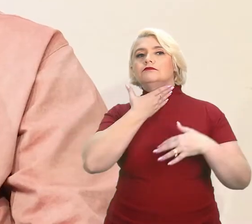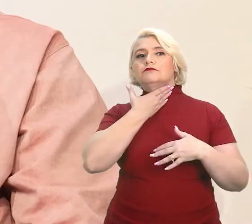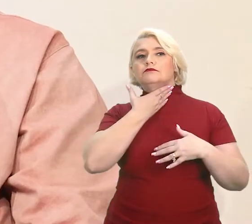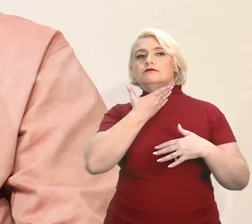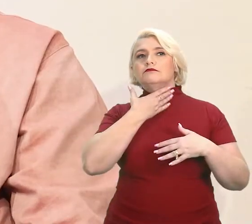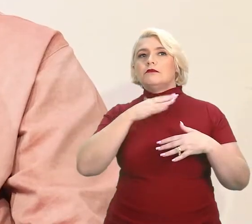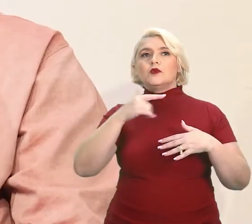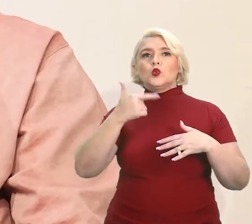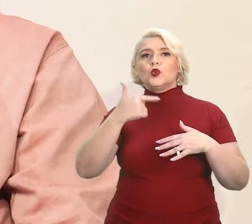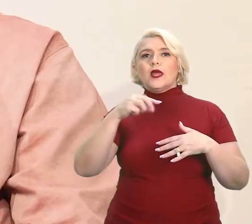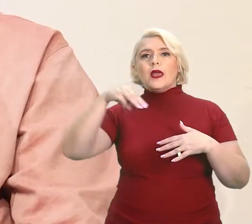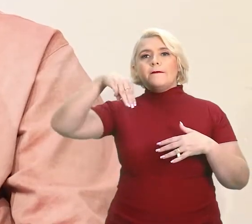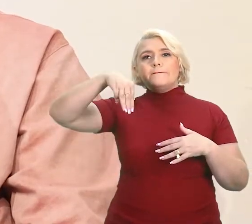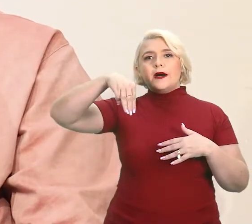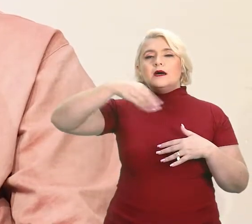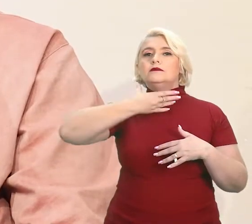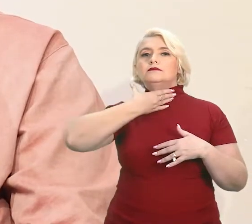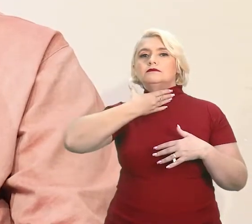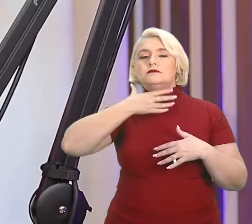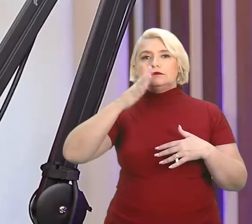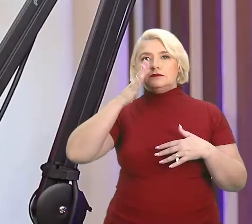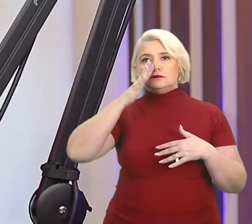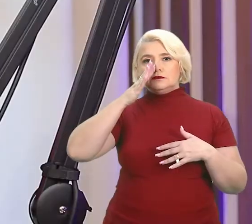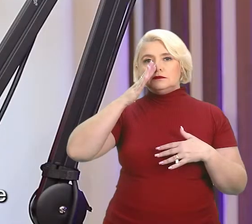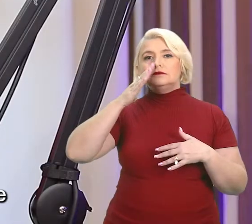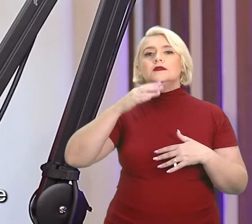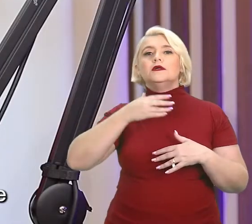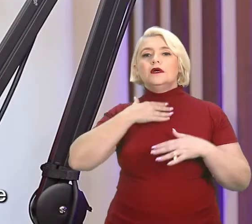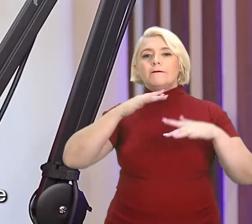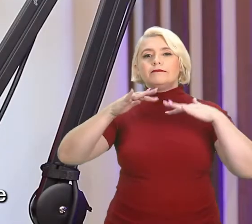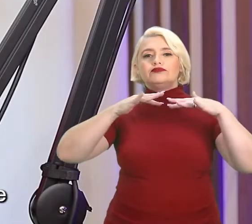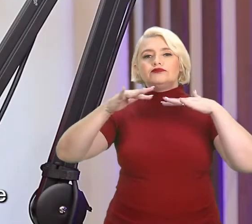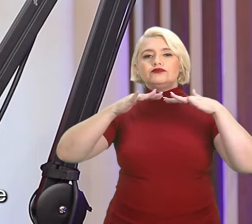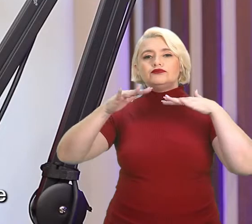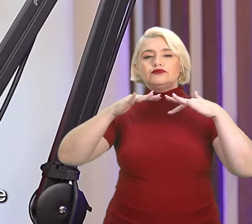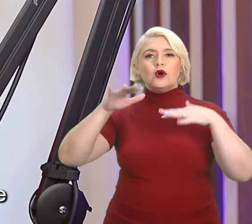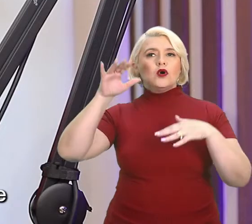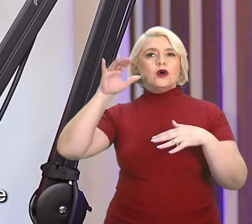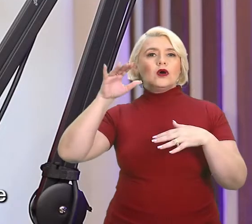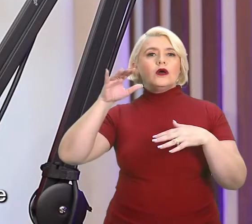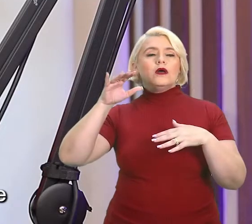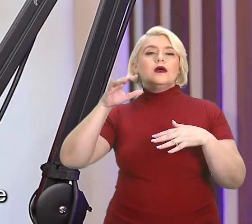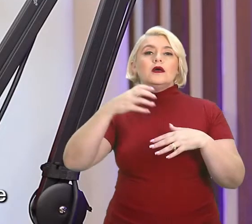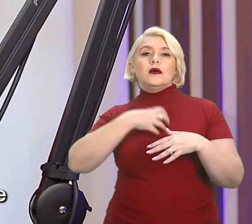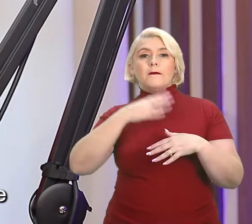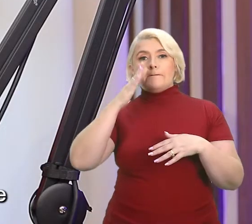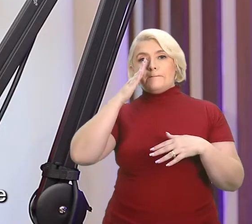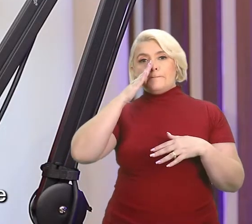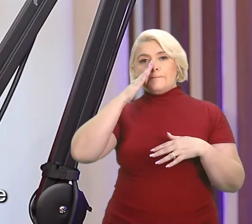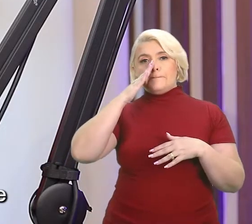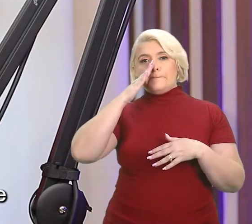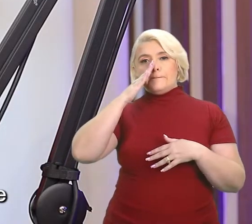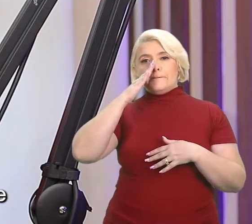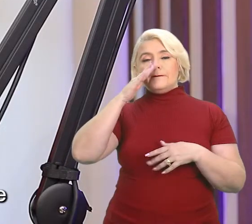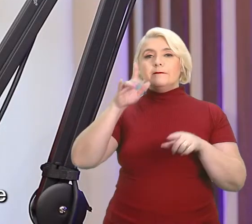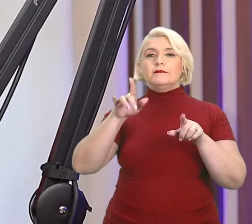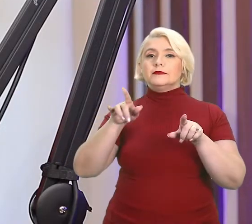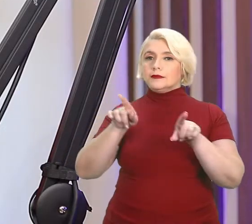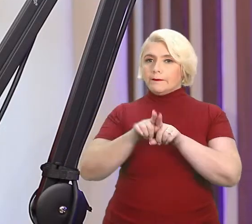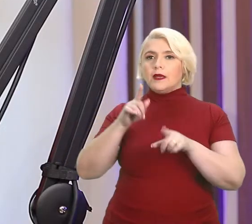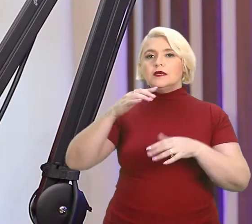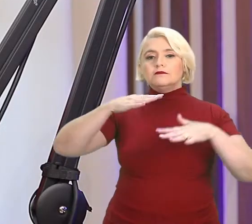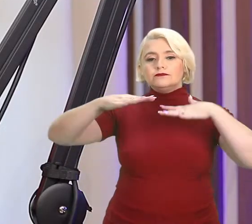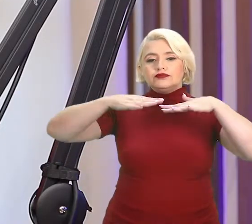o som. A sonorização. Exato. Só a vibração. Exato. Aí o mã é no nariz. Você põe a mão no nariz, o nariz